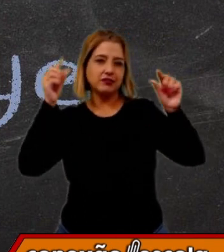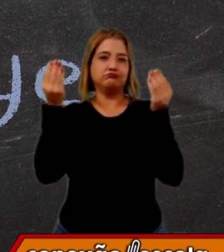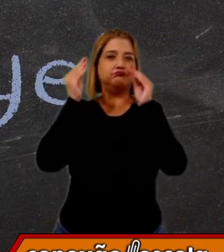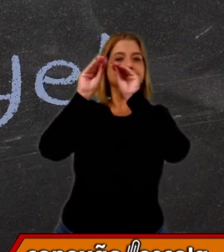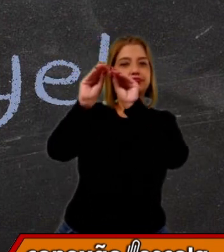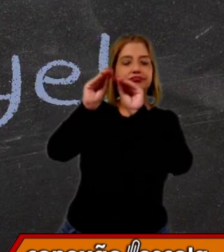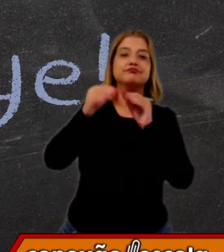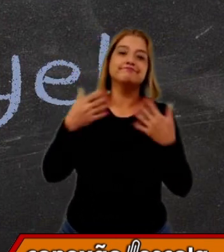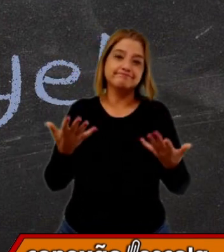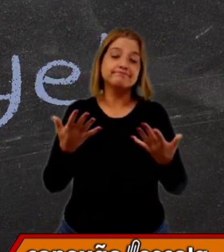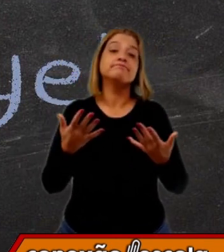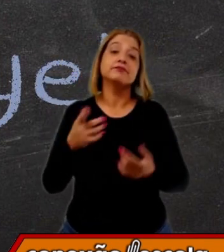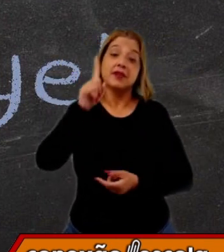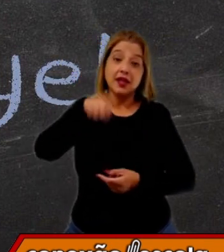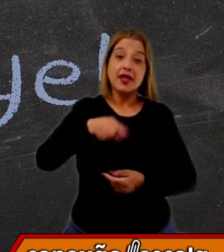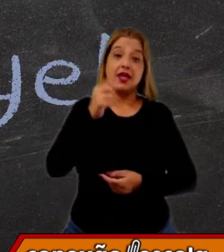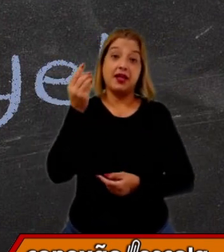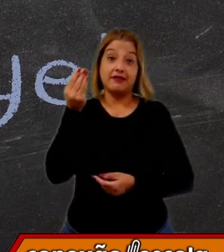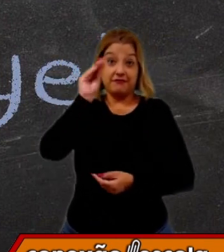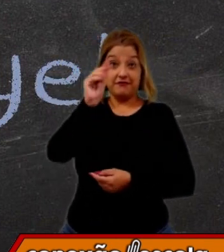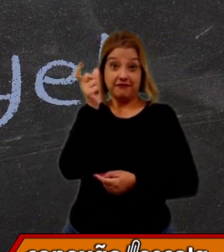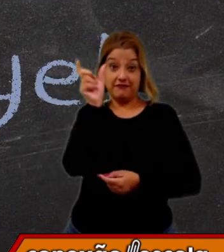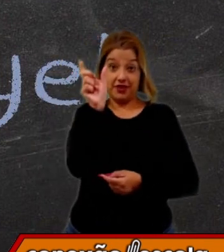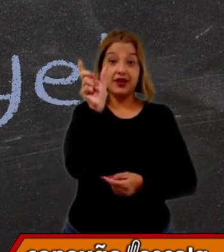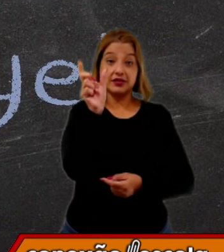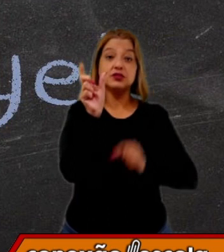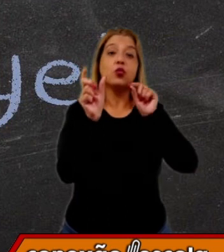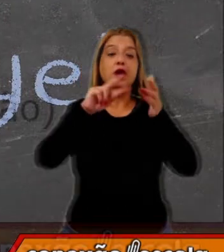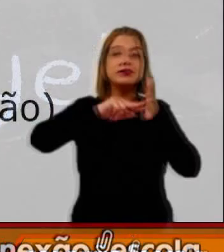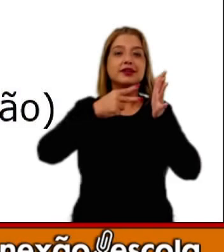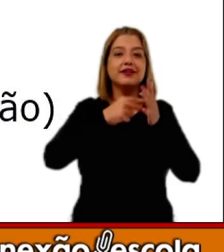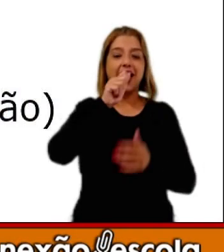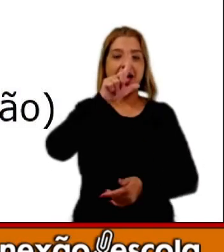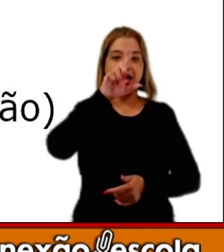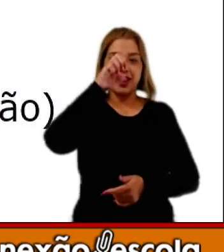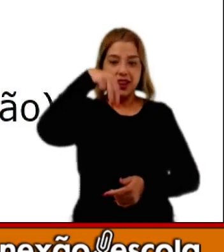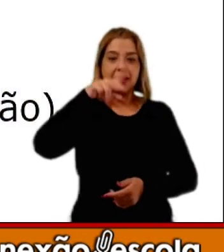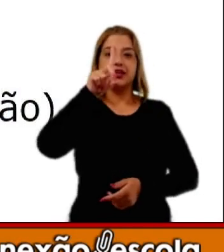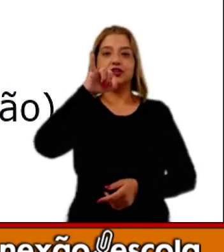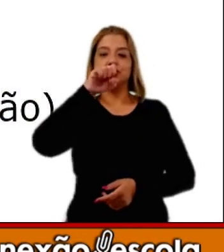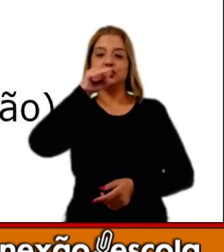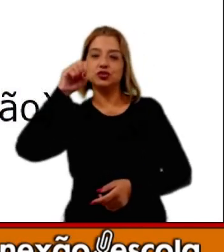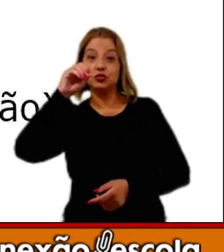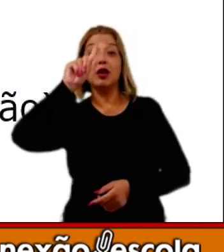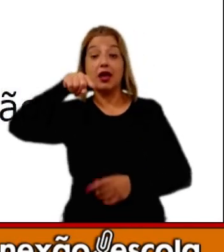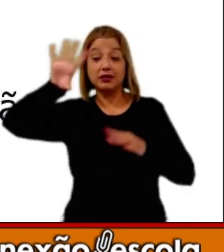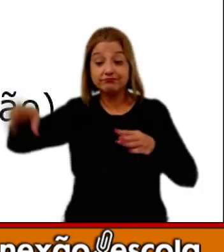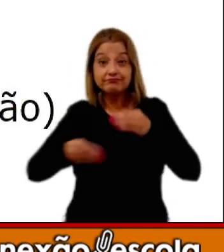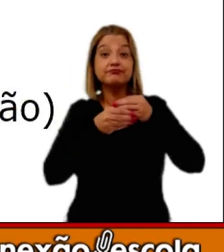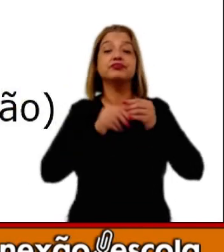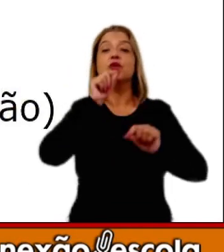Além disso o site da O que significa Além disso é um conectivo que se refere